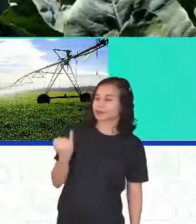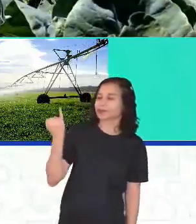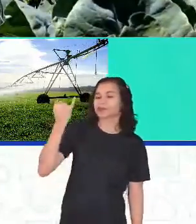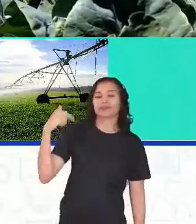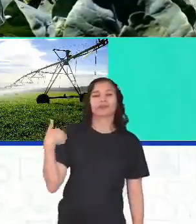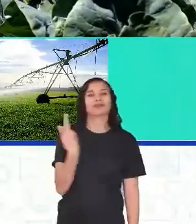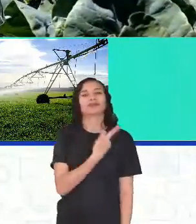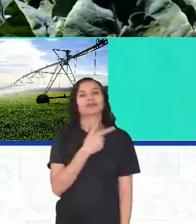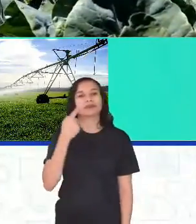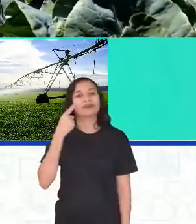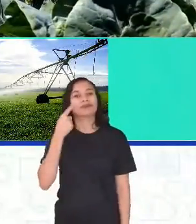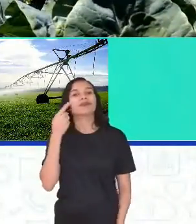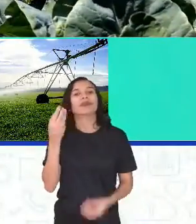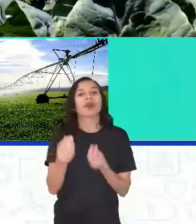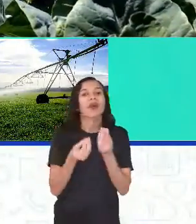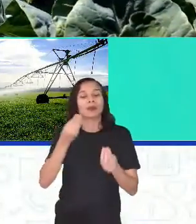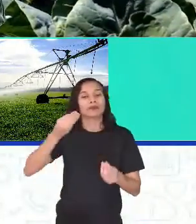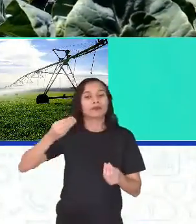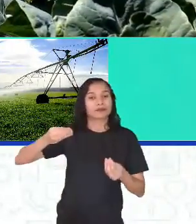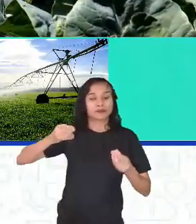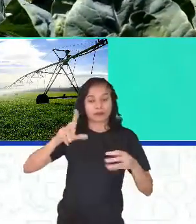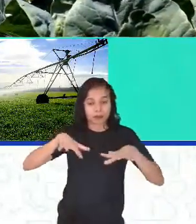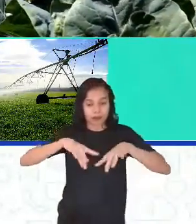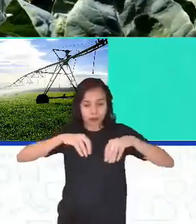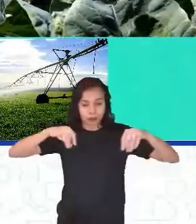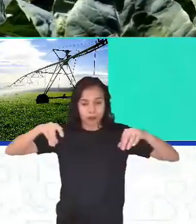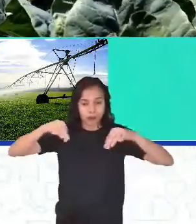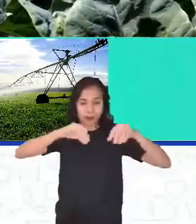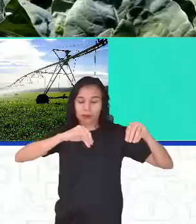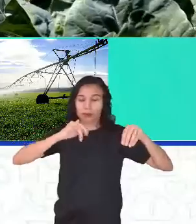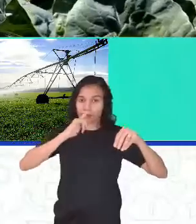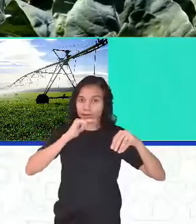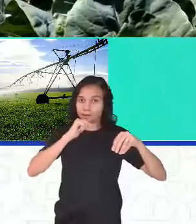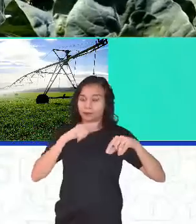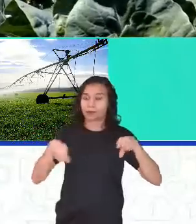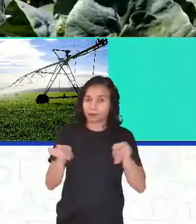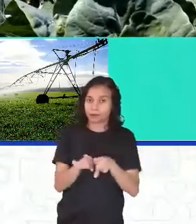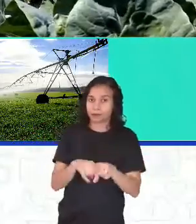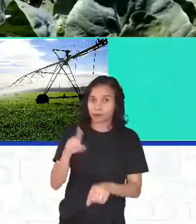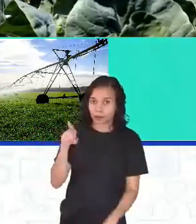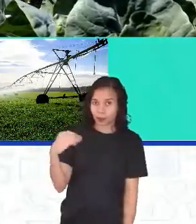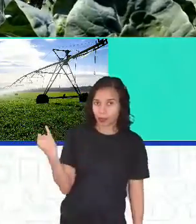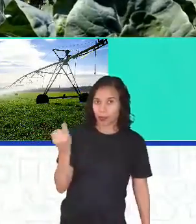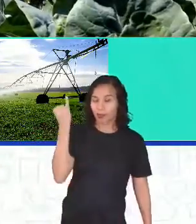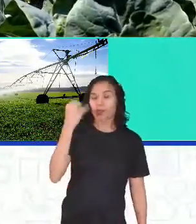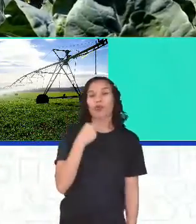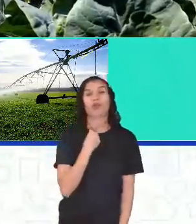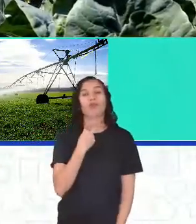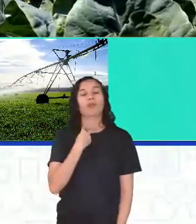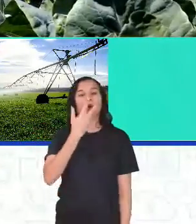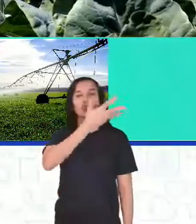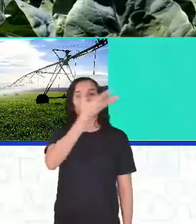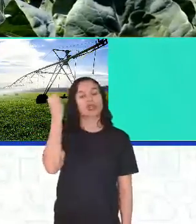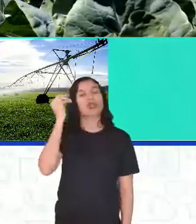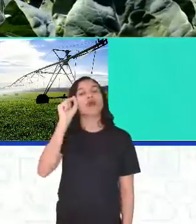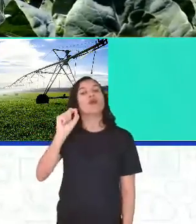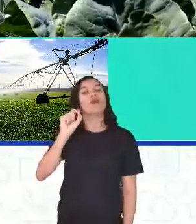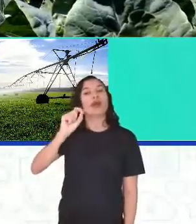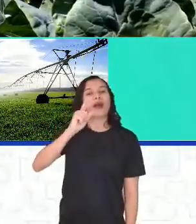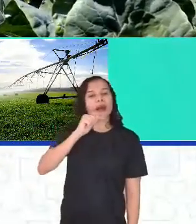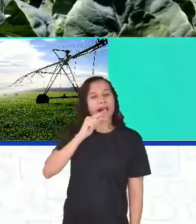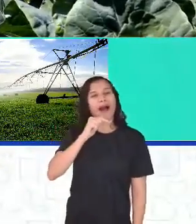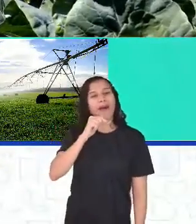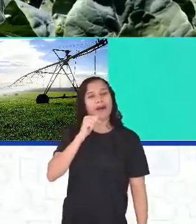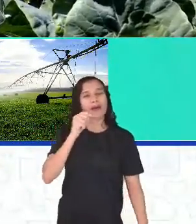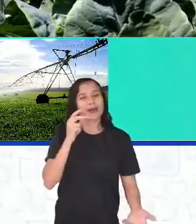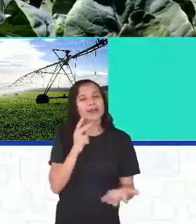a questão aí, deixar esse solo molhado, mas a importância, a gente não pode esquecer, essa água, ela é